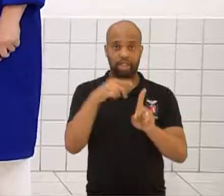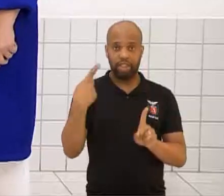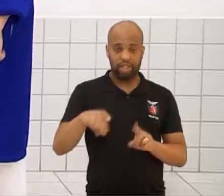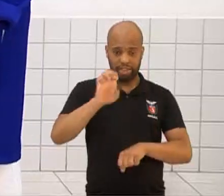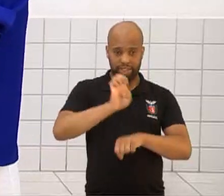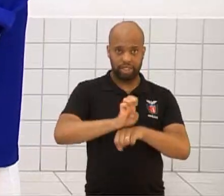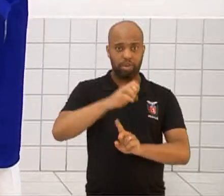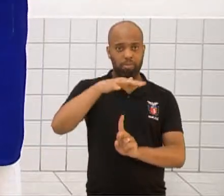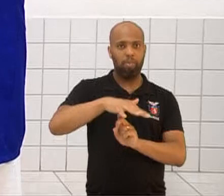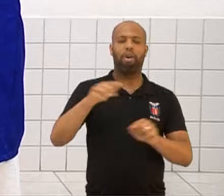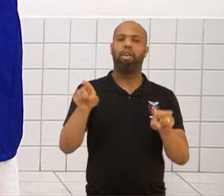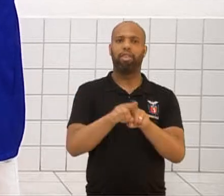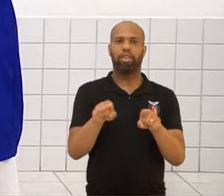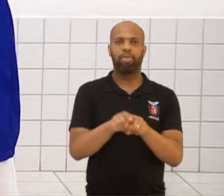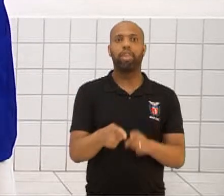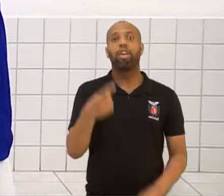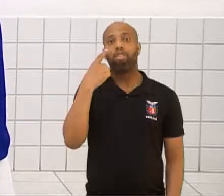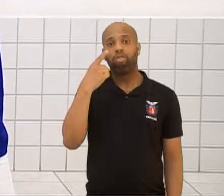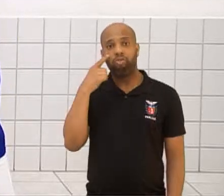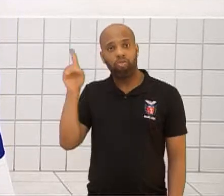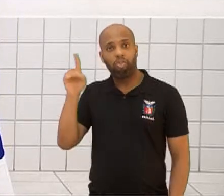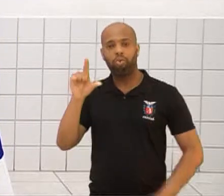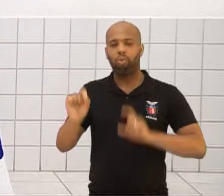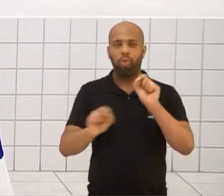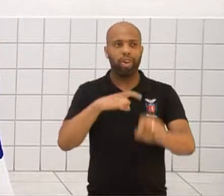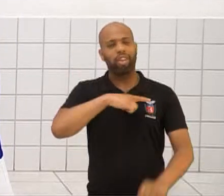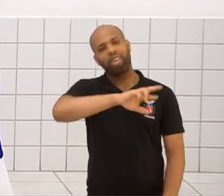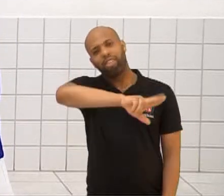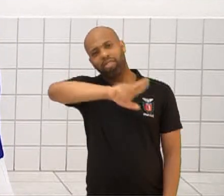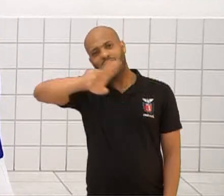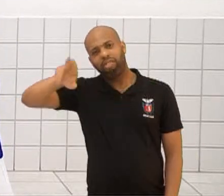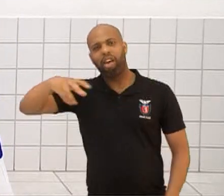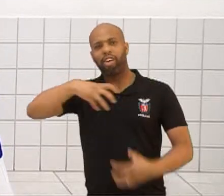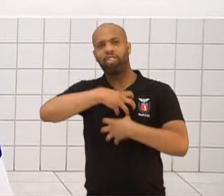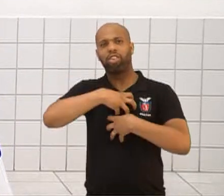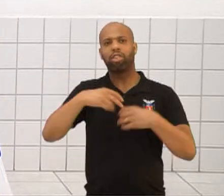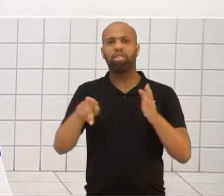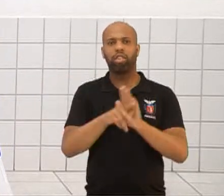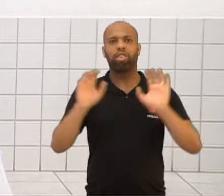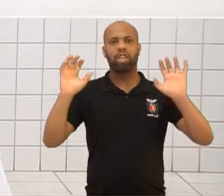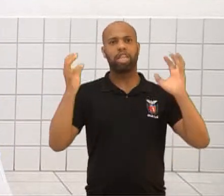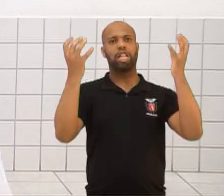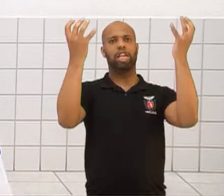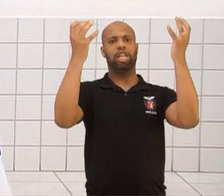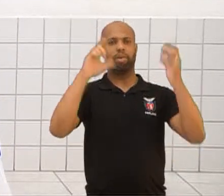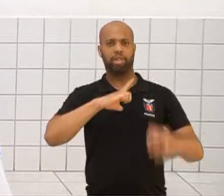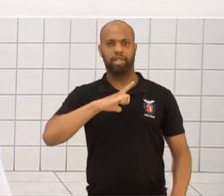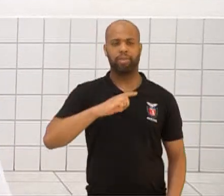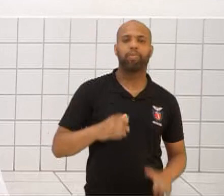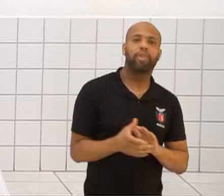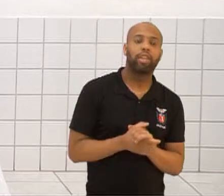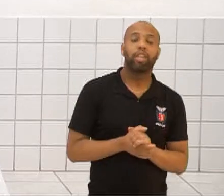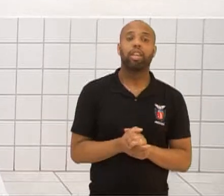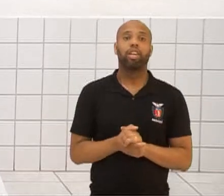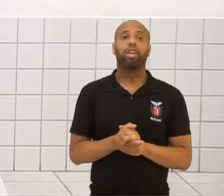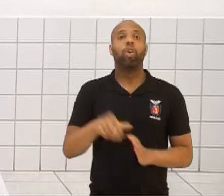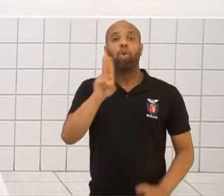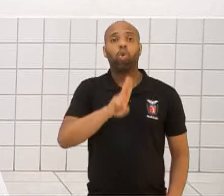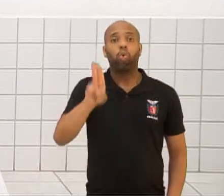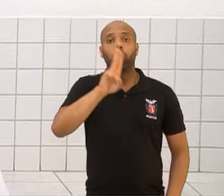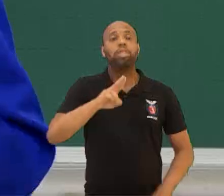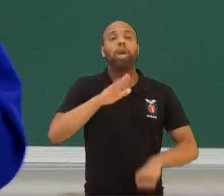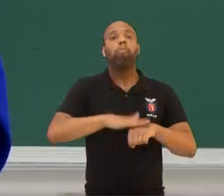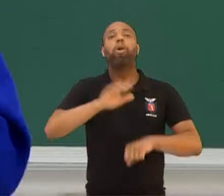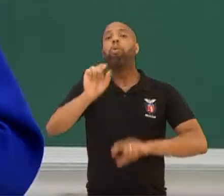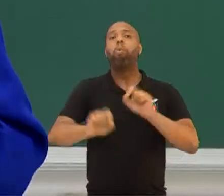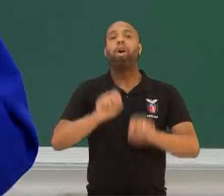né, professora? Isso, aqui nós verificamos, existem várias dimensões de climatologia, mas a mais usual, a que